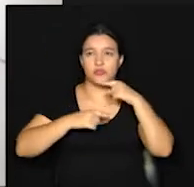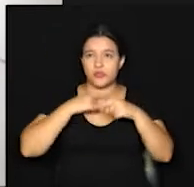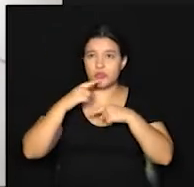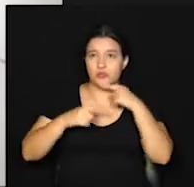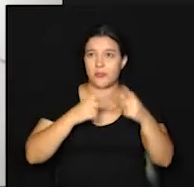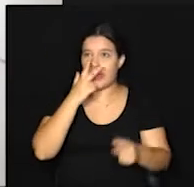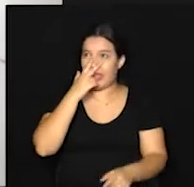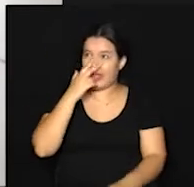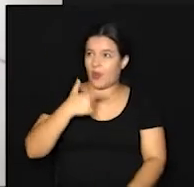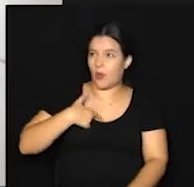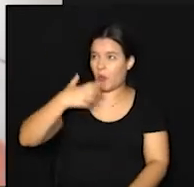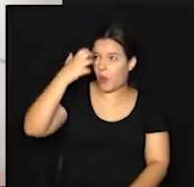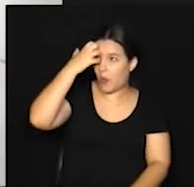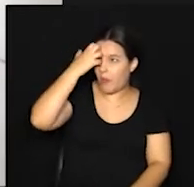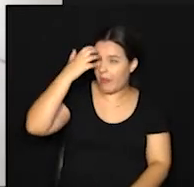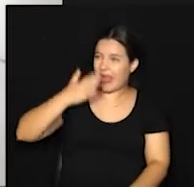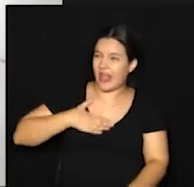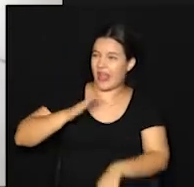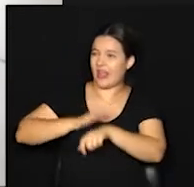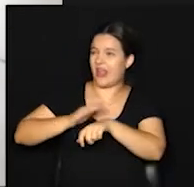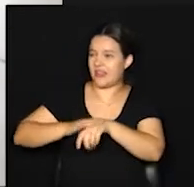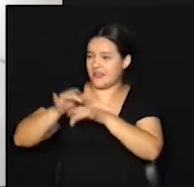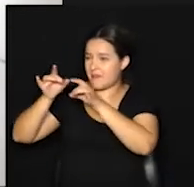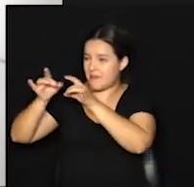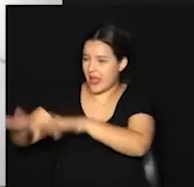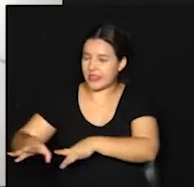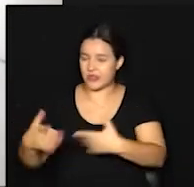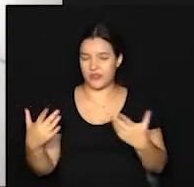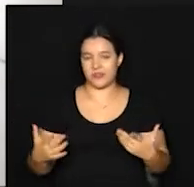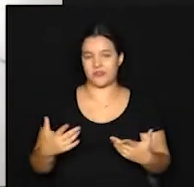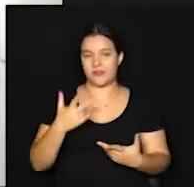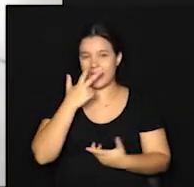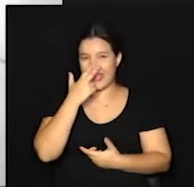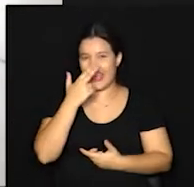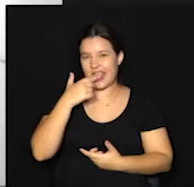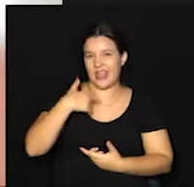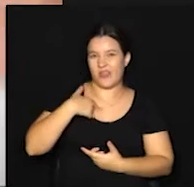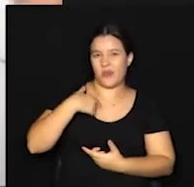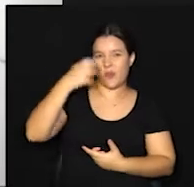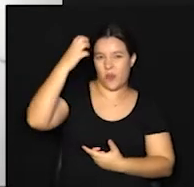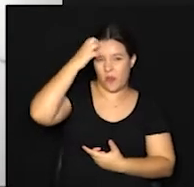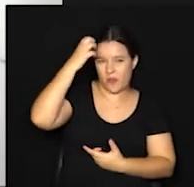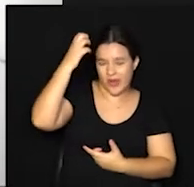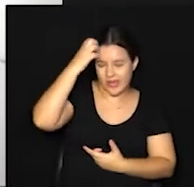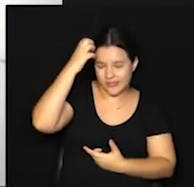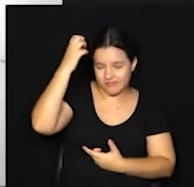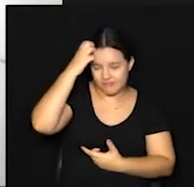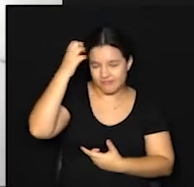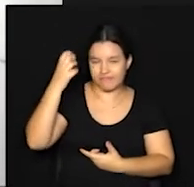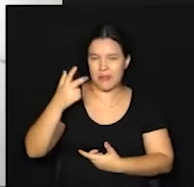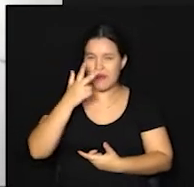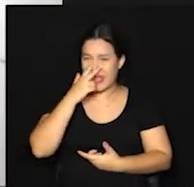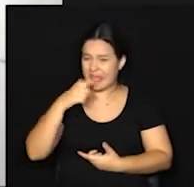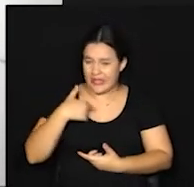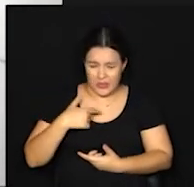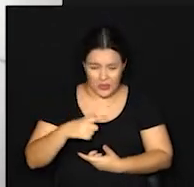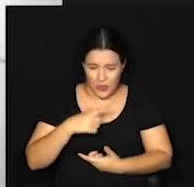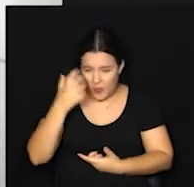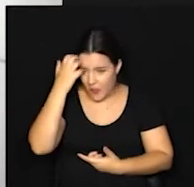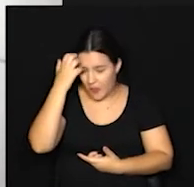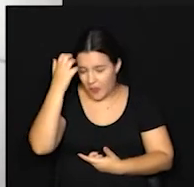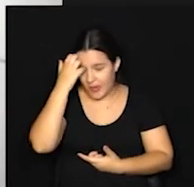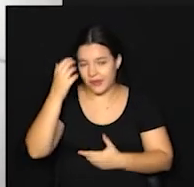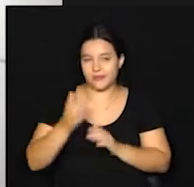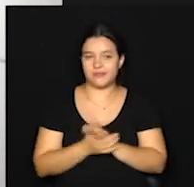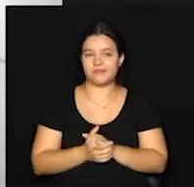sente culpa, você ainda tem essa questão emocional, você se sente culpada, você acha que tem culpa de alguma coisa